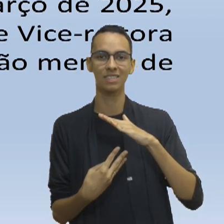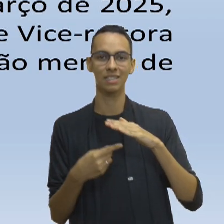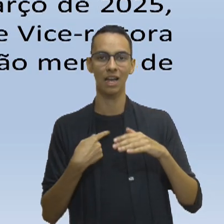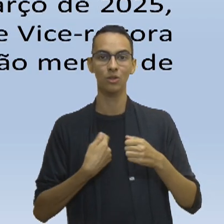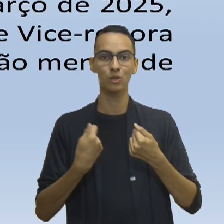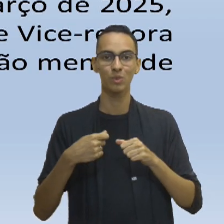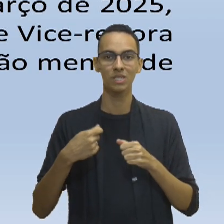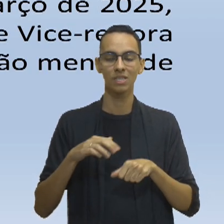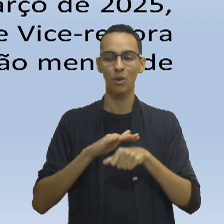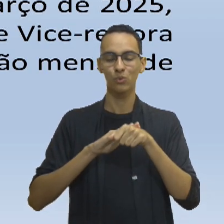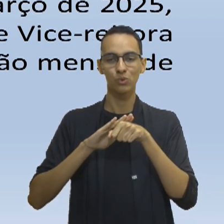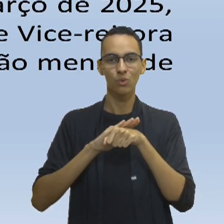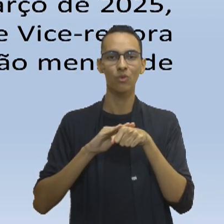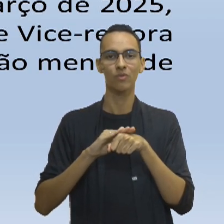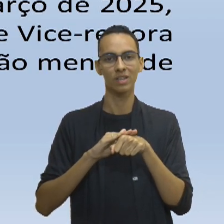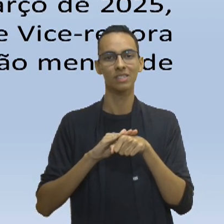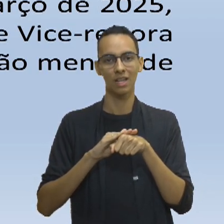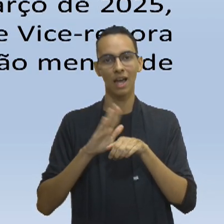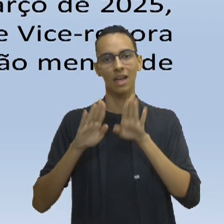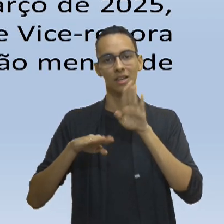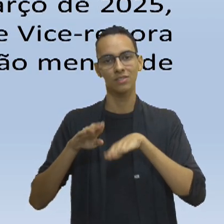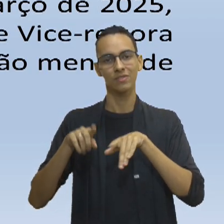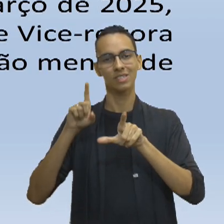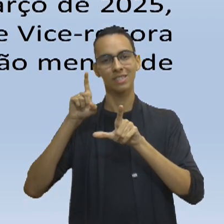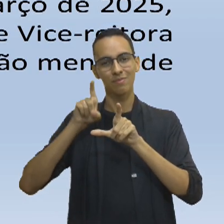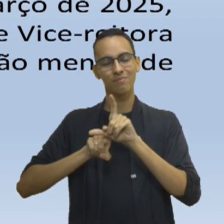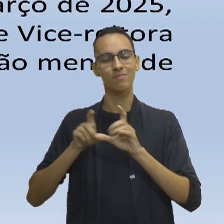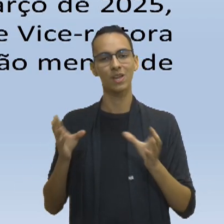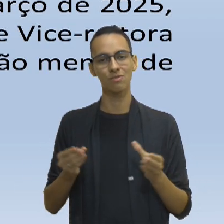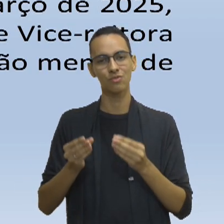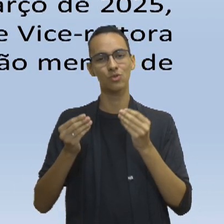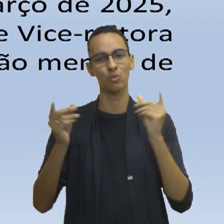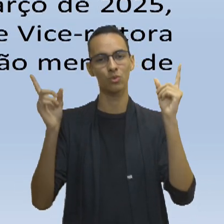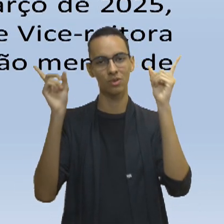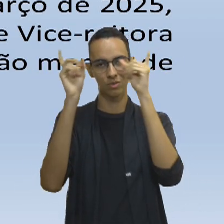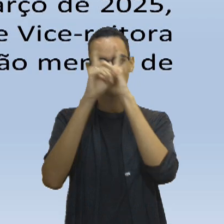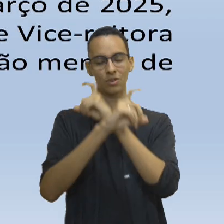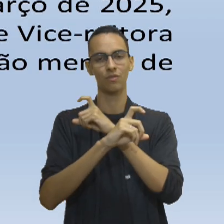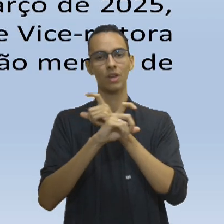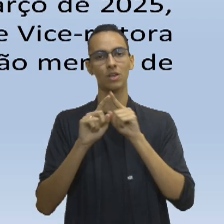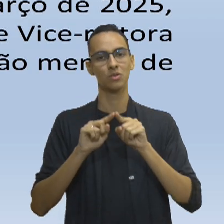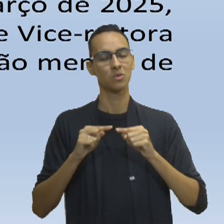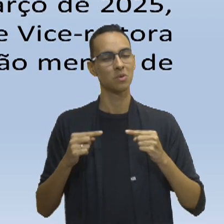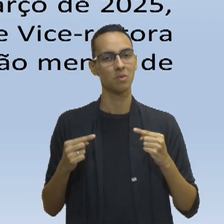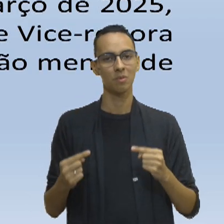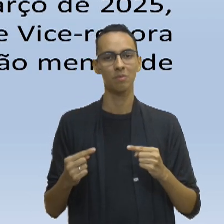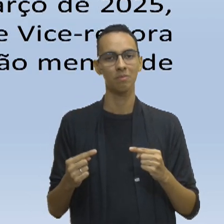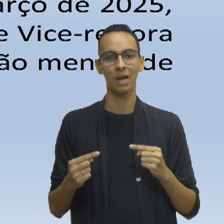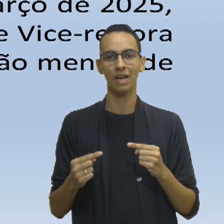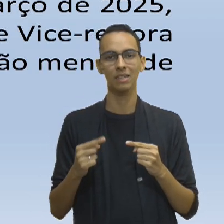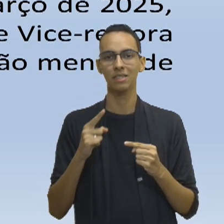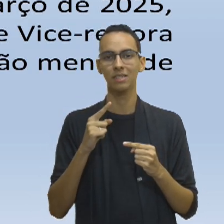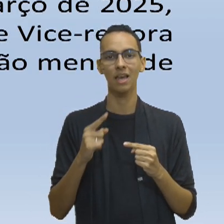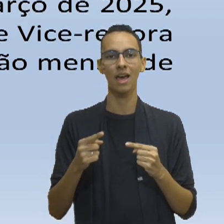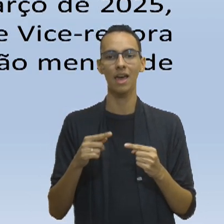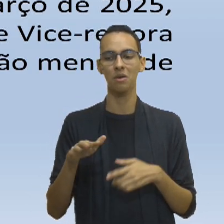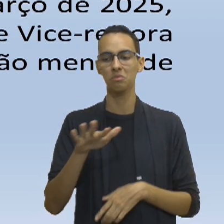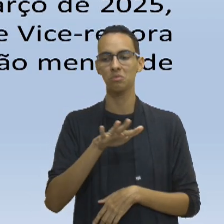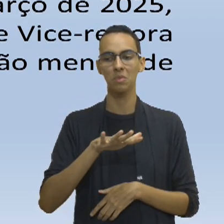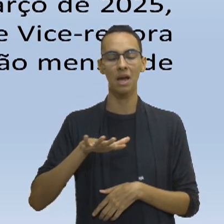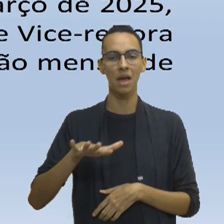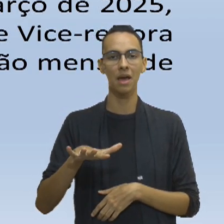foi refeito, né? Mas são situações muito difíceis porque as empresas